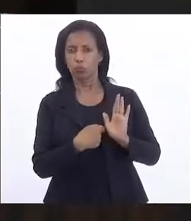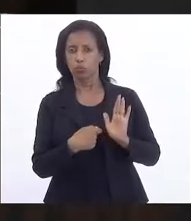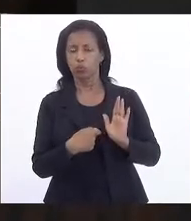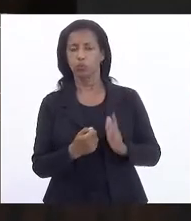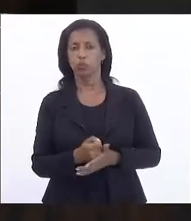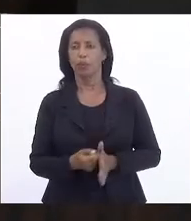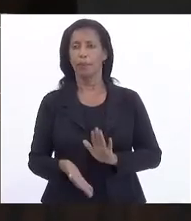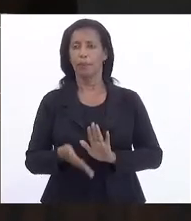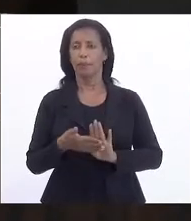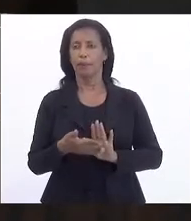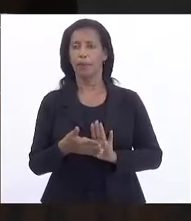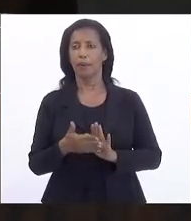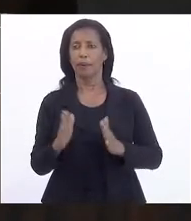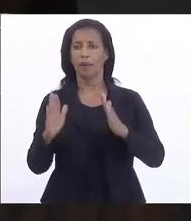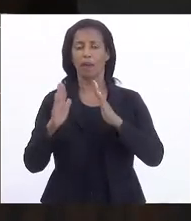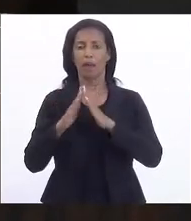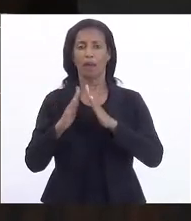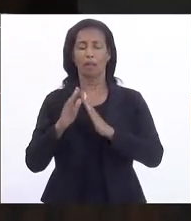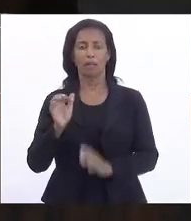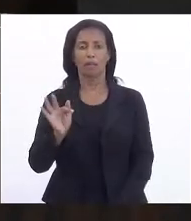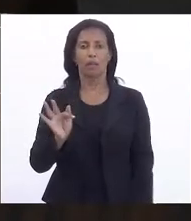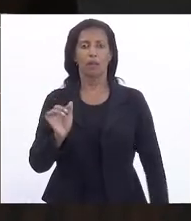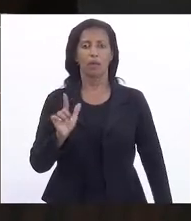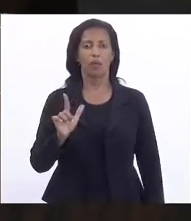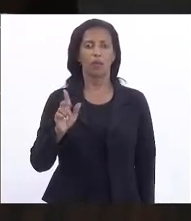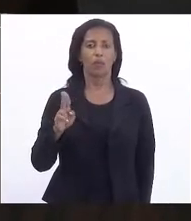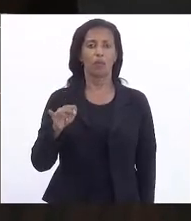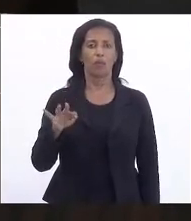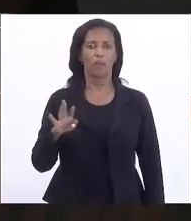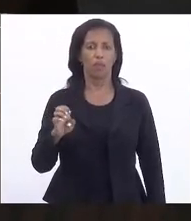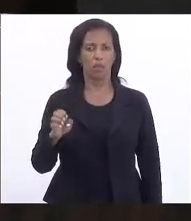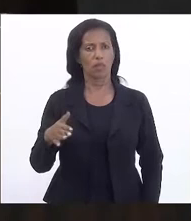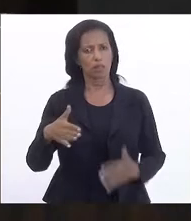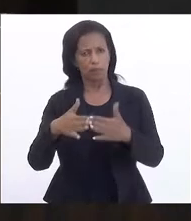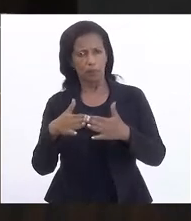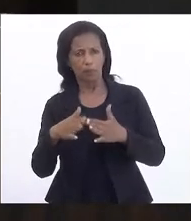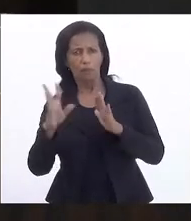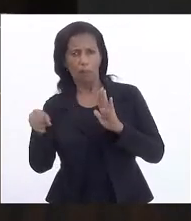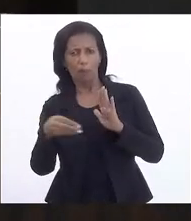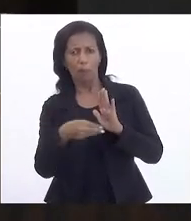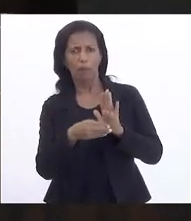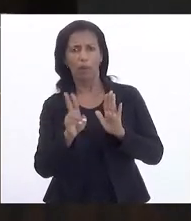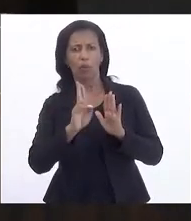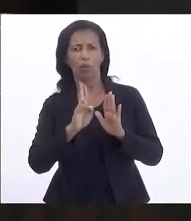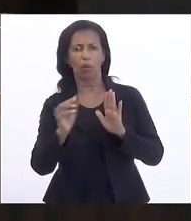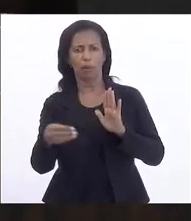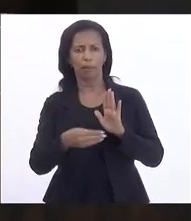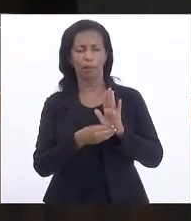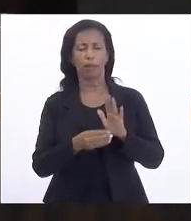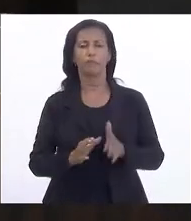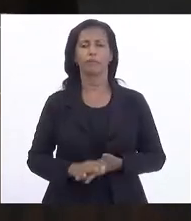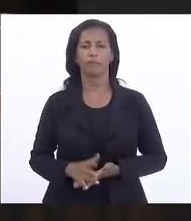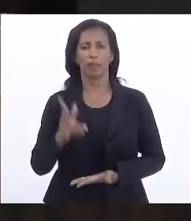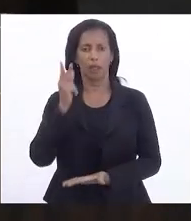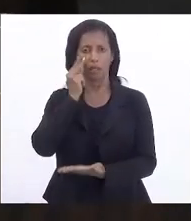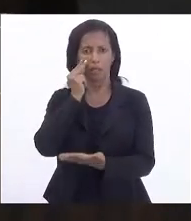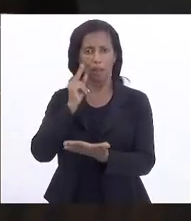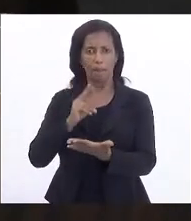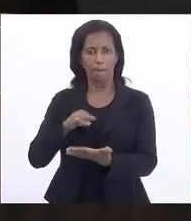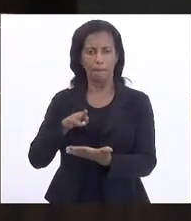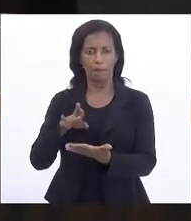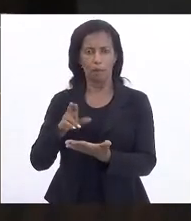proposição da casa fluminense por gentileza consignar aí a coautoria da deputada